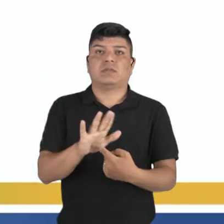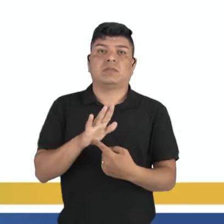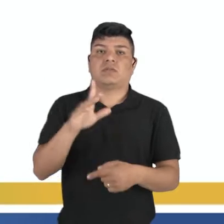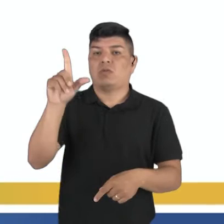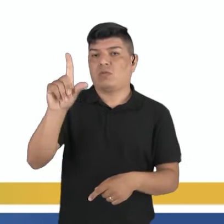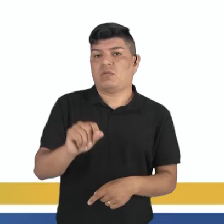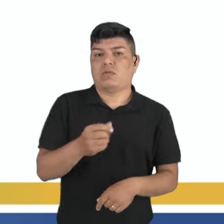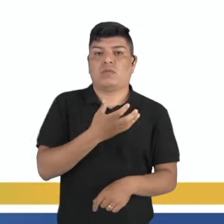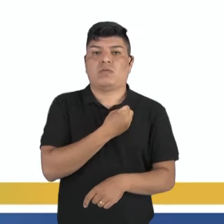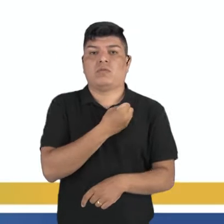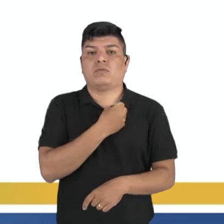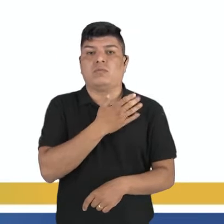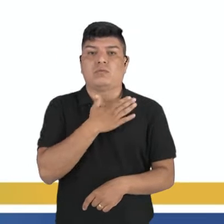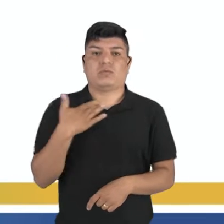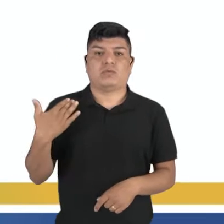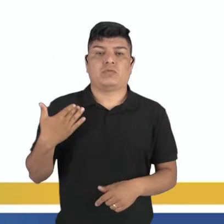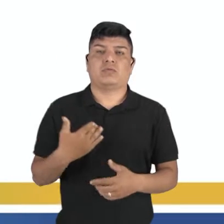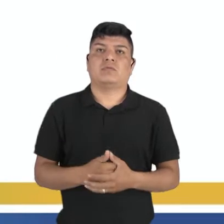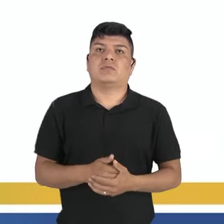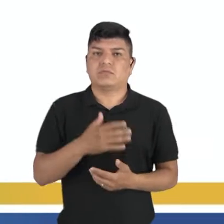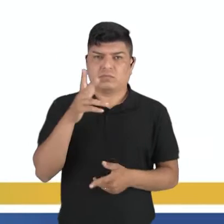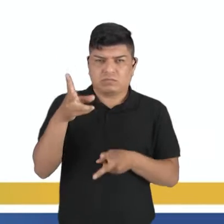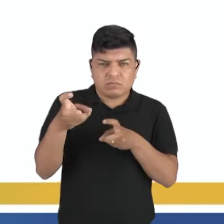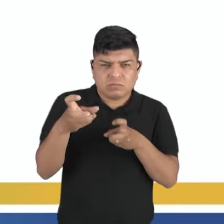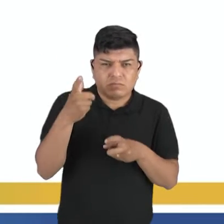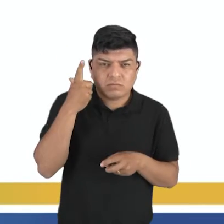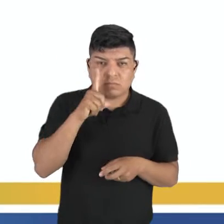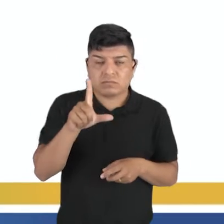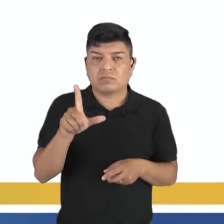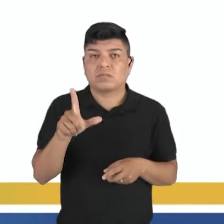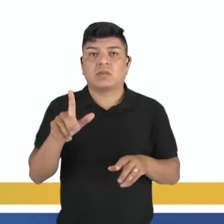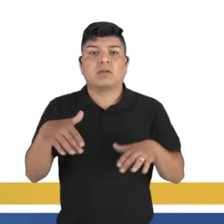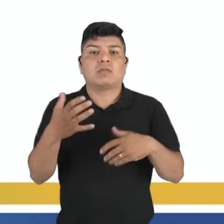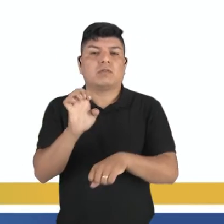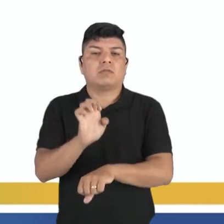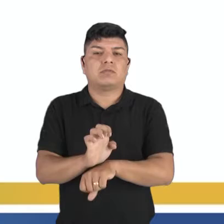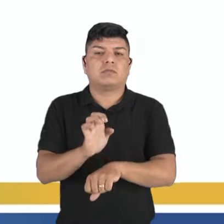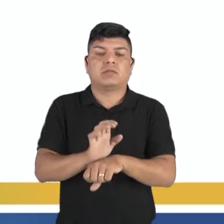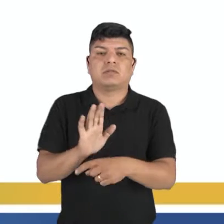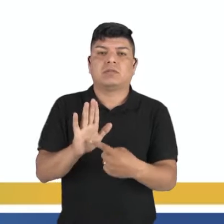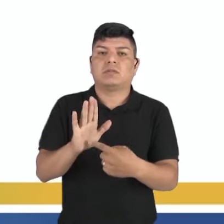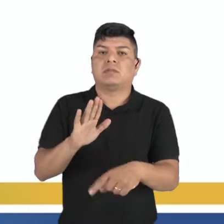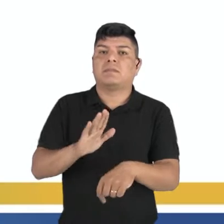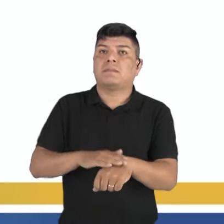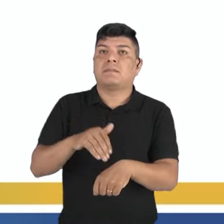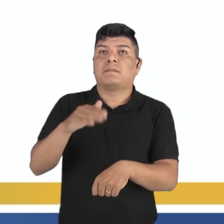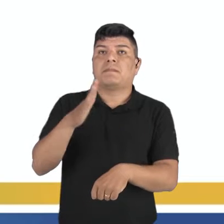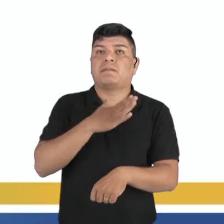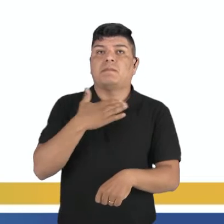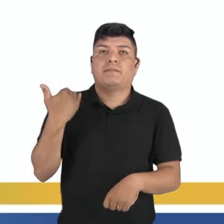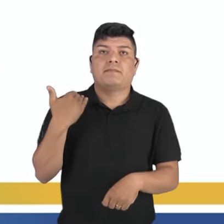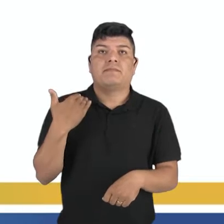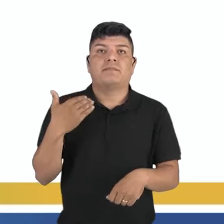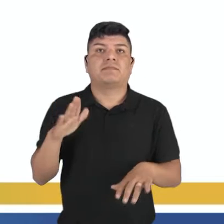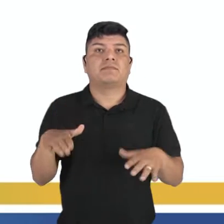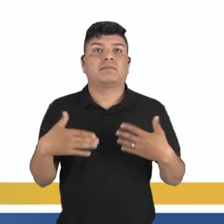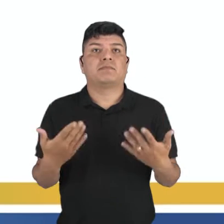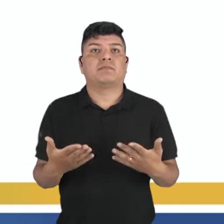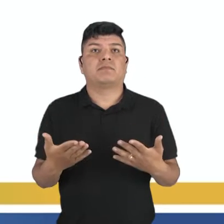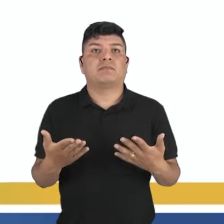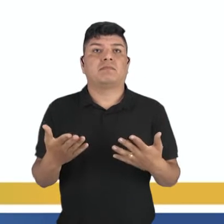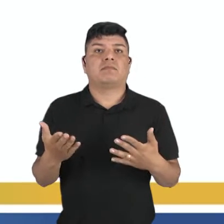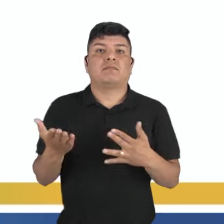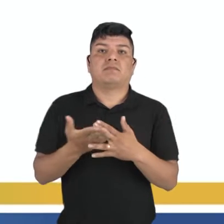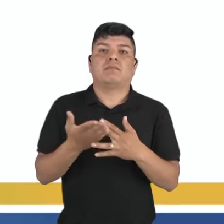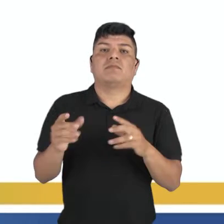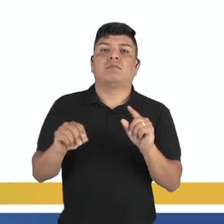com o menor número de mortos? Você consegue identificar? E qual estado aparece aí com o maior número de mortos, E qual a média